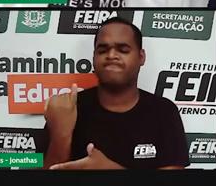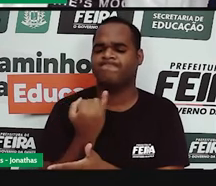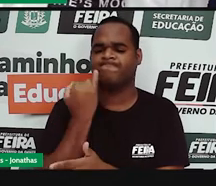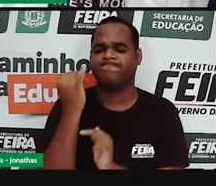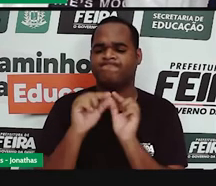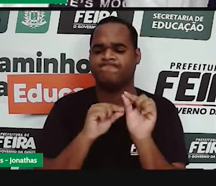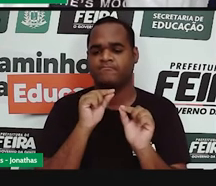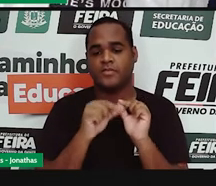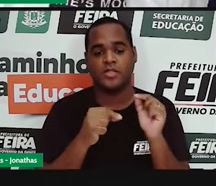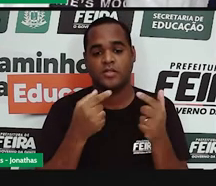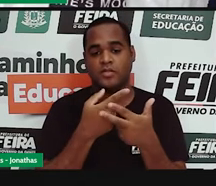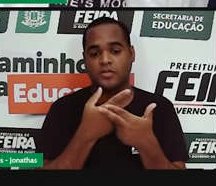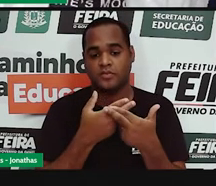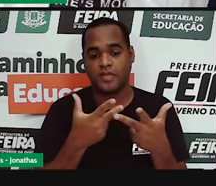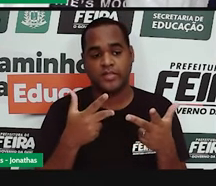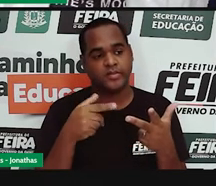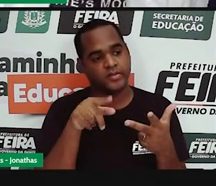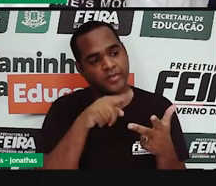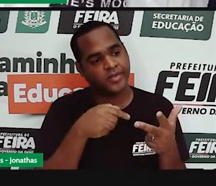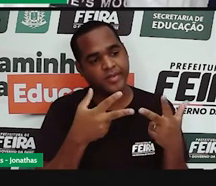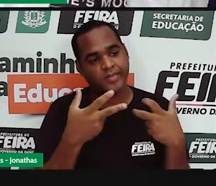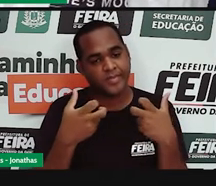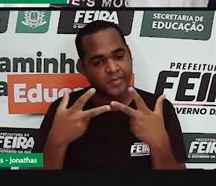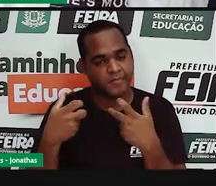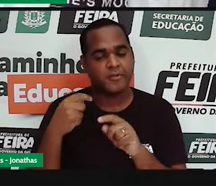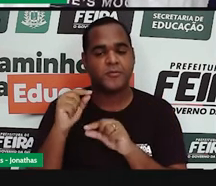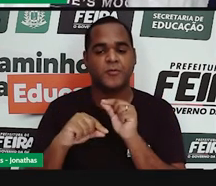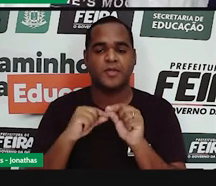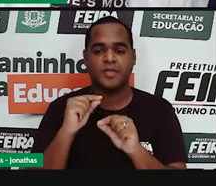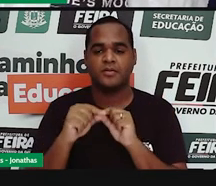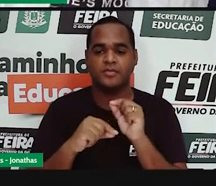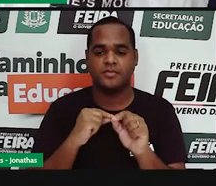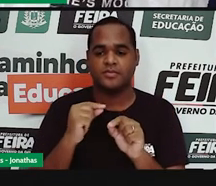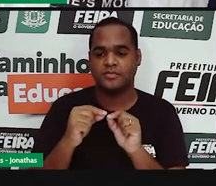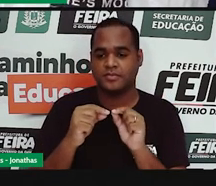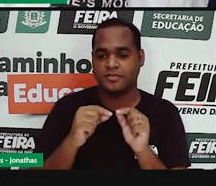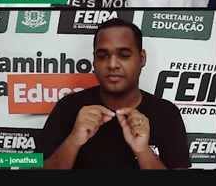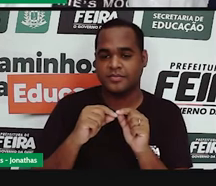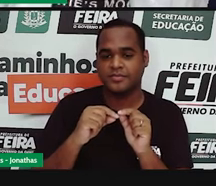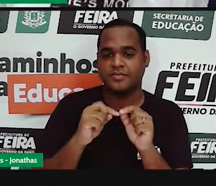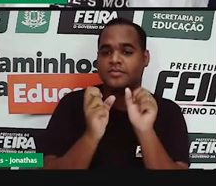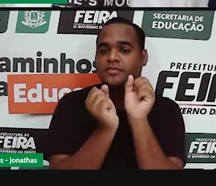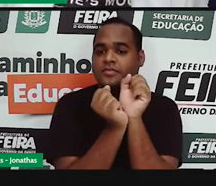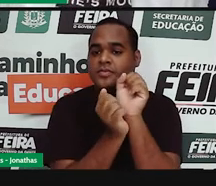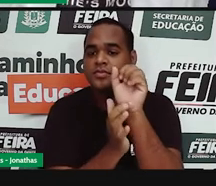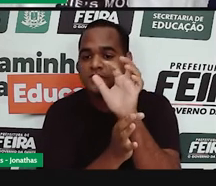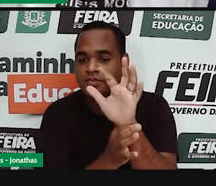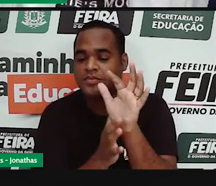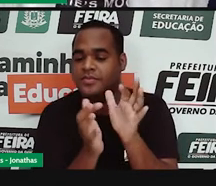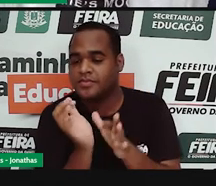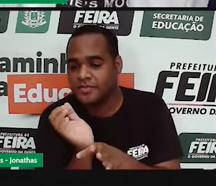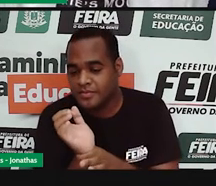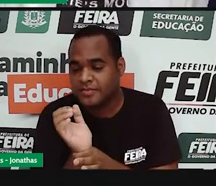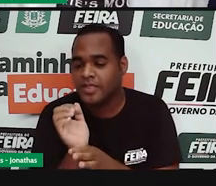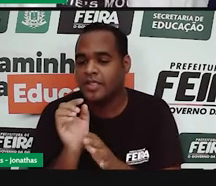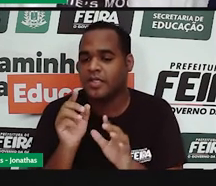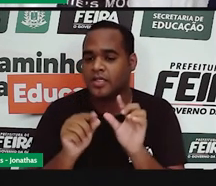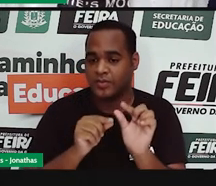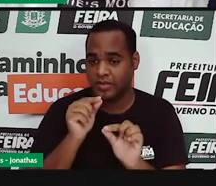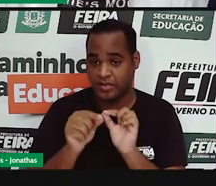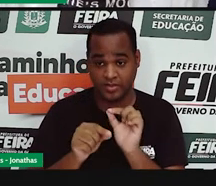vocês notarem nessa imagem que vocês vêm escravizados lidando com trabalho